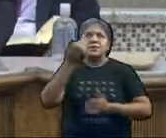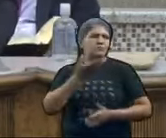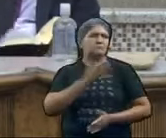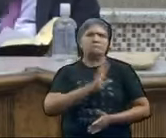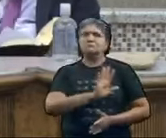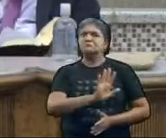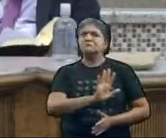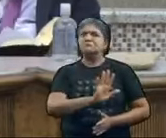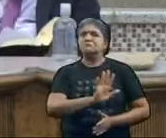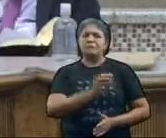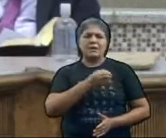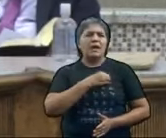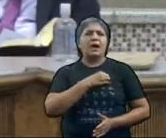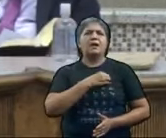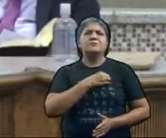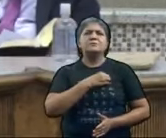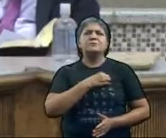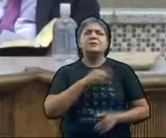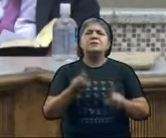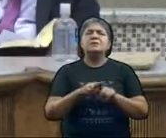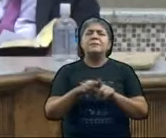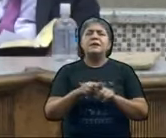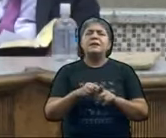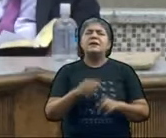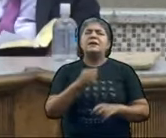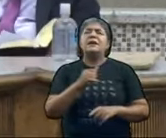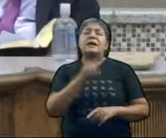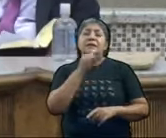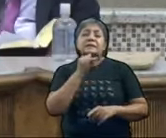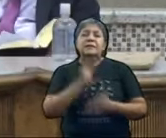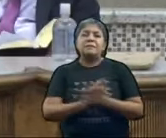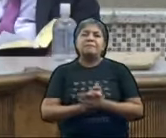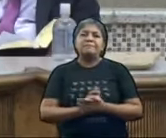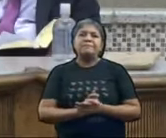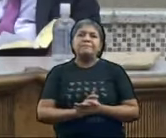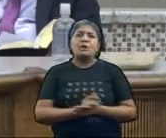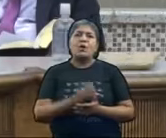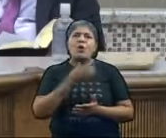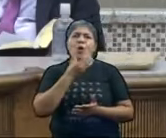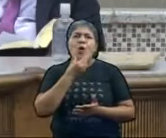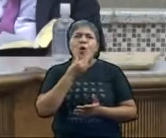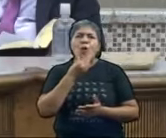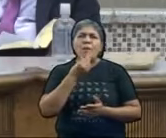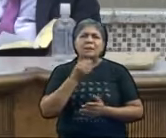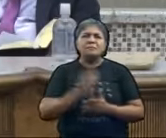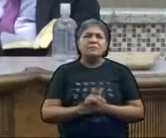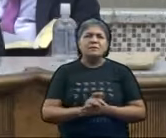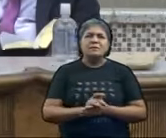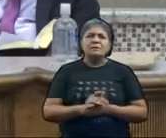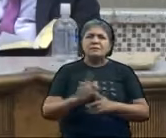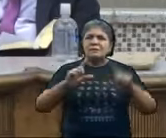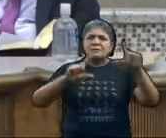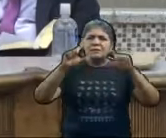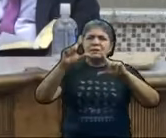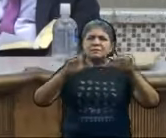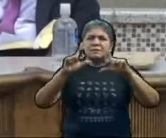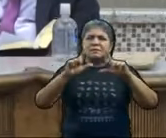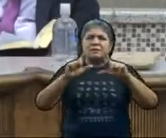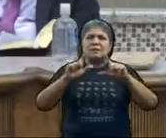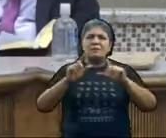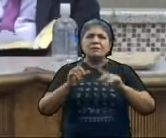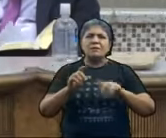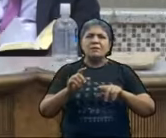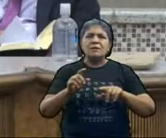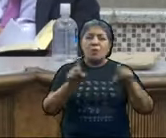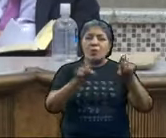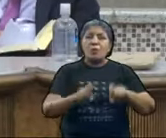aceita. Diz que esse tipo de gente aqui que pratica tudo isso não entrará nessa cidade santa, porque a cidade santa ela é